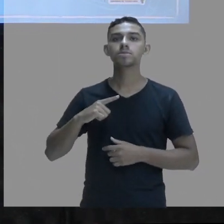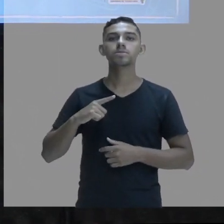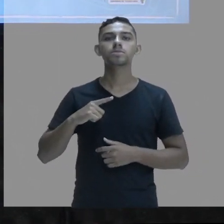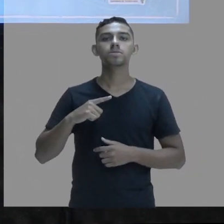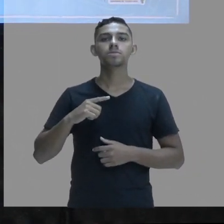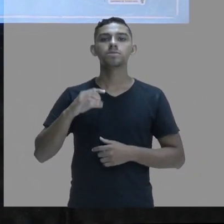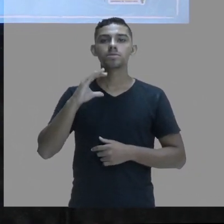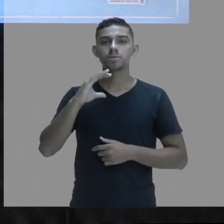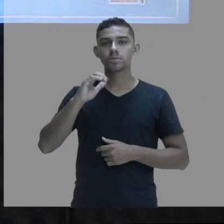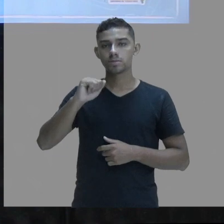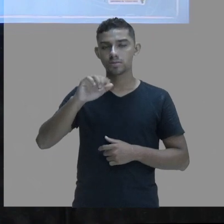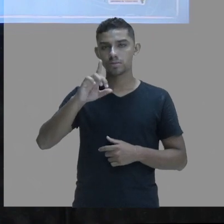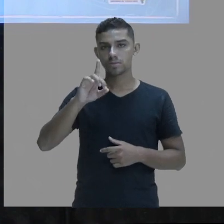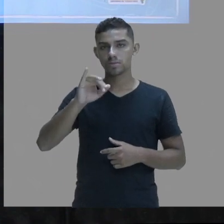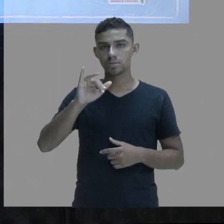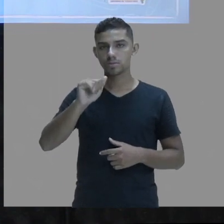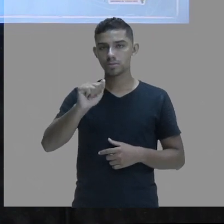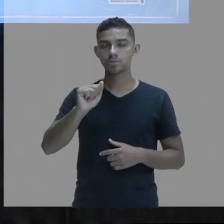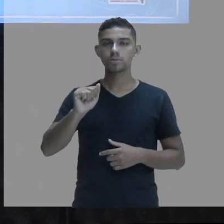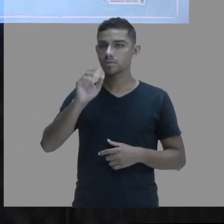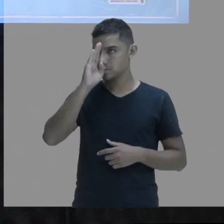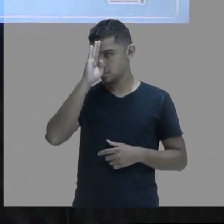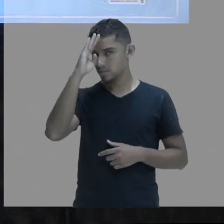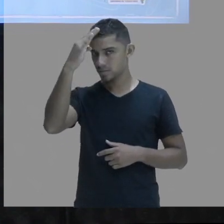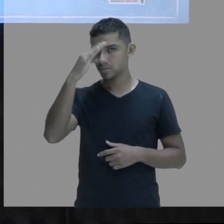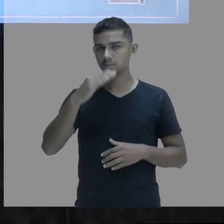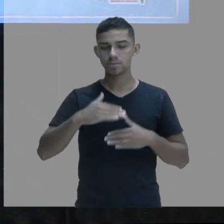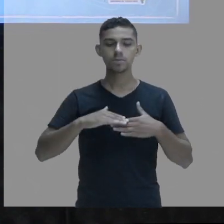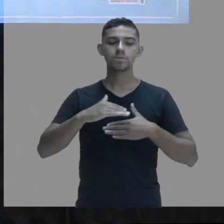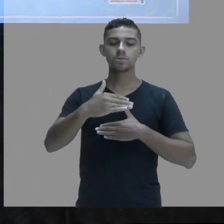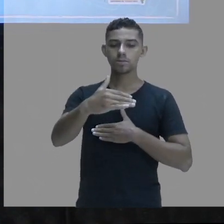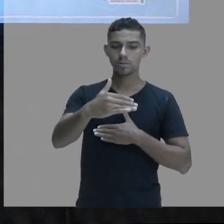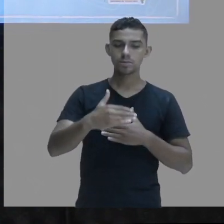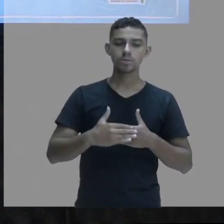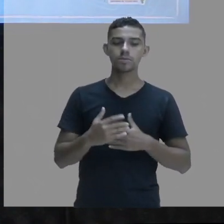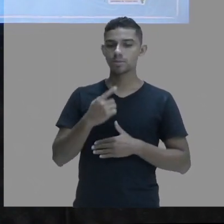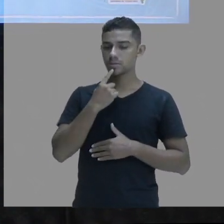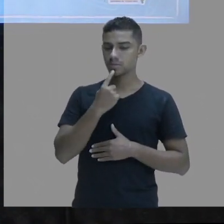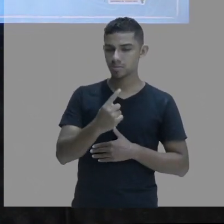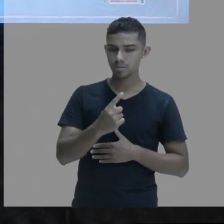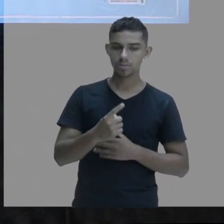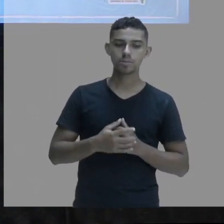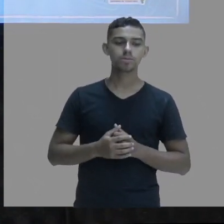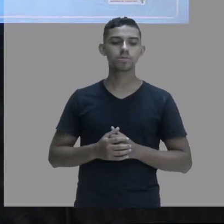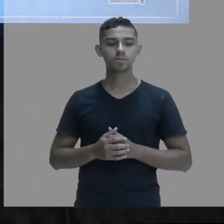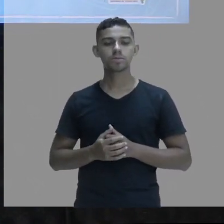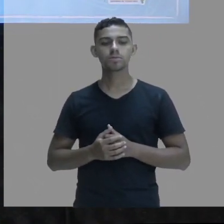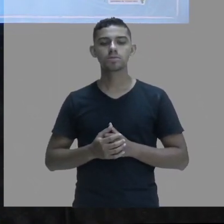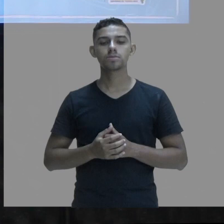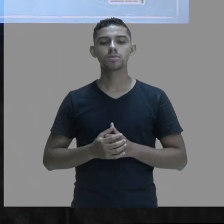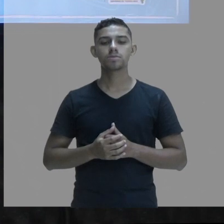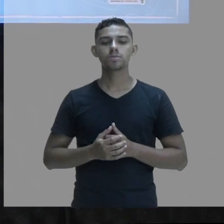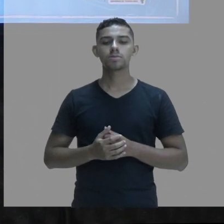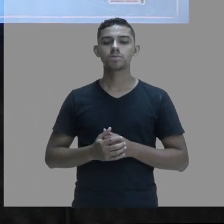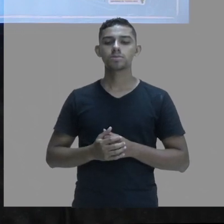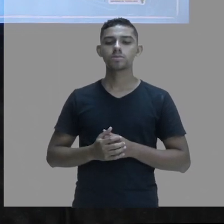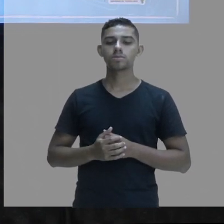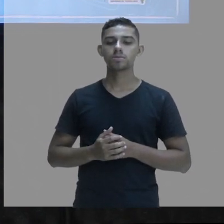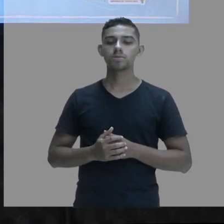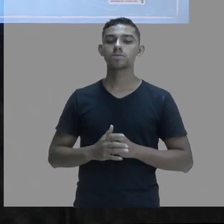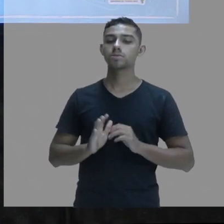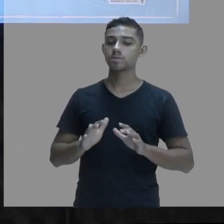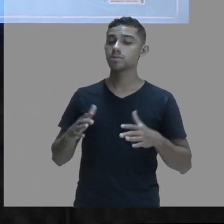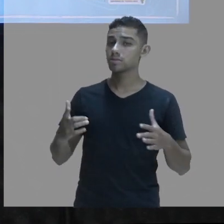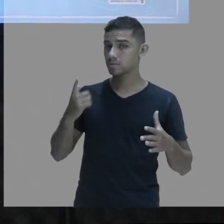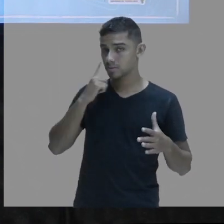Eu preciso numerar a cadeia, começando pela extremidade mais próxima da insaturação, da ligação tripla.